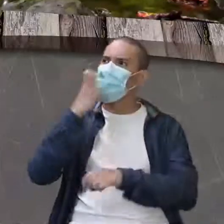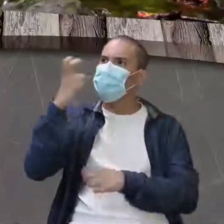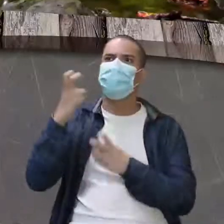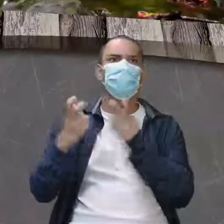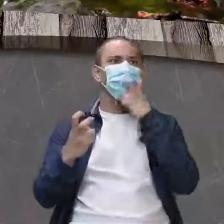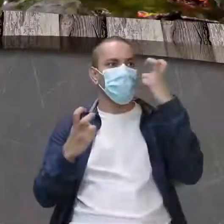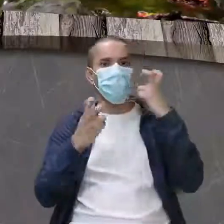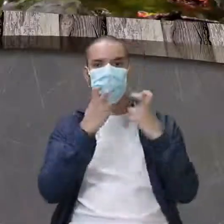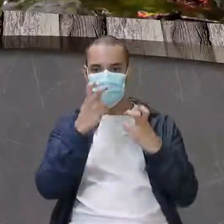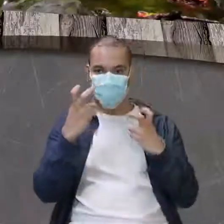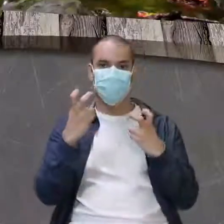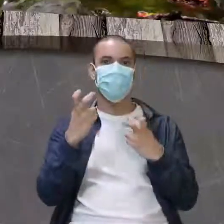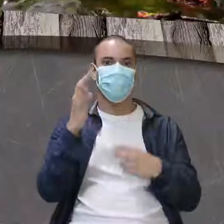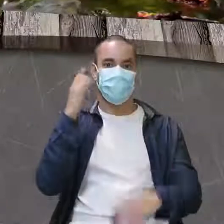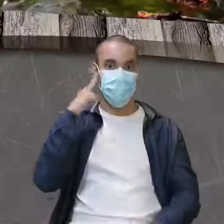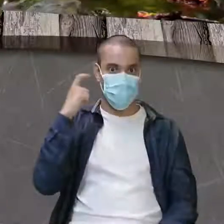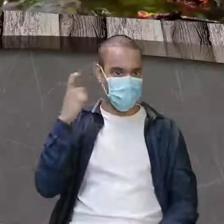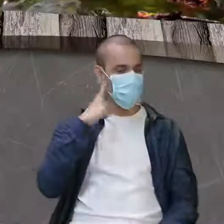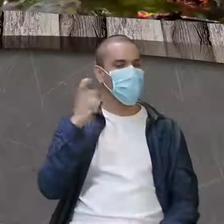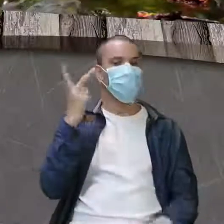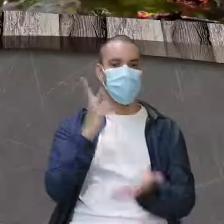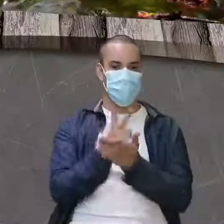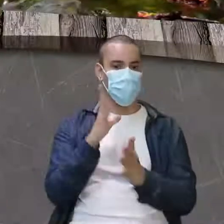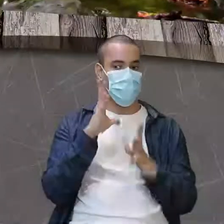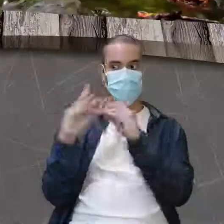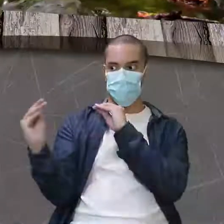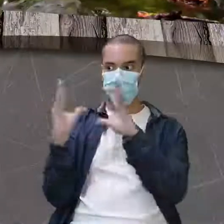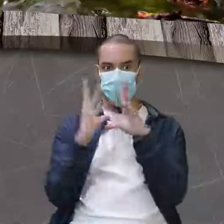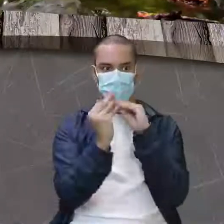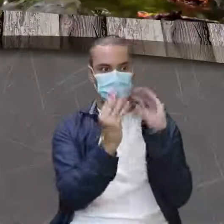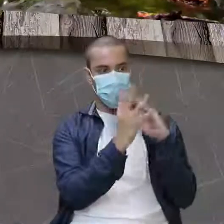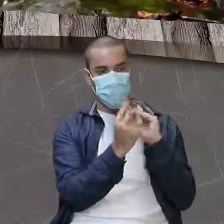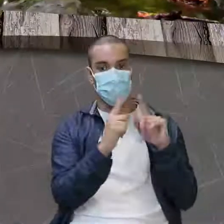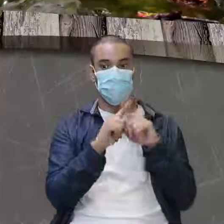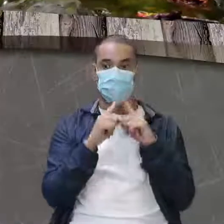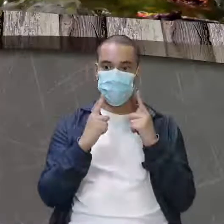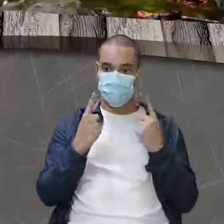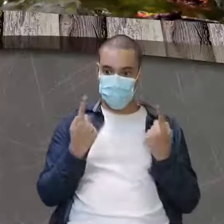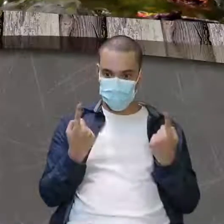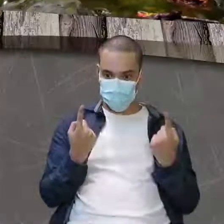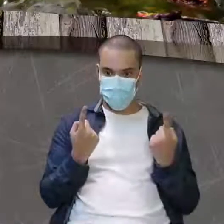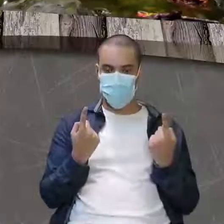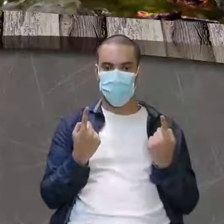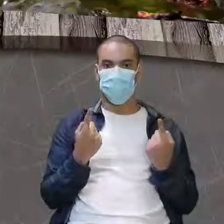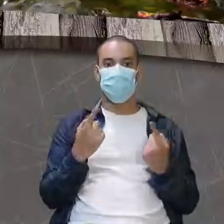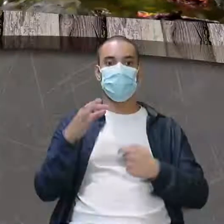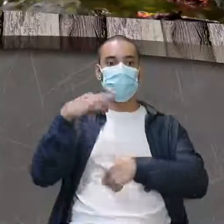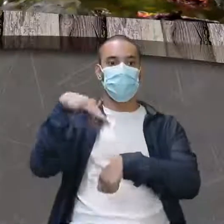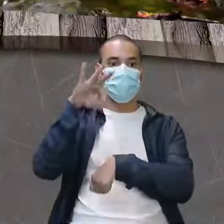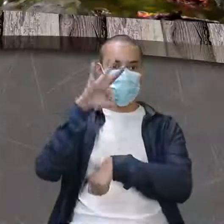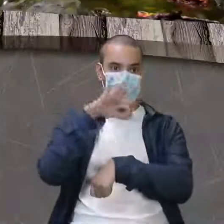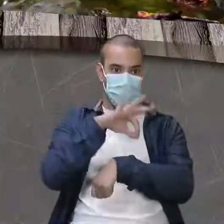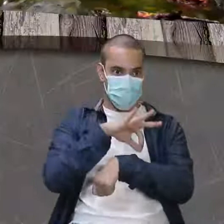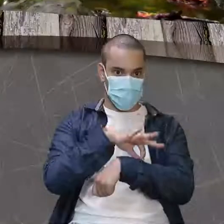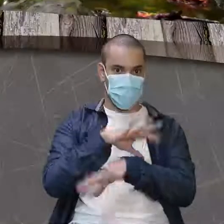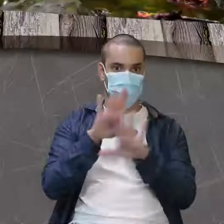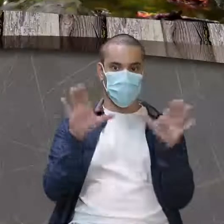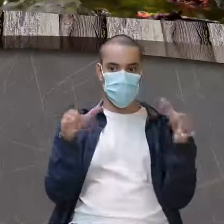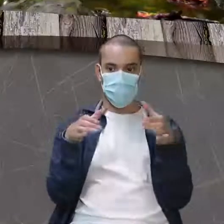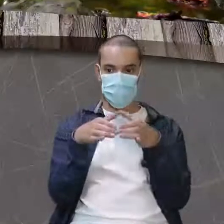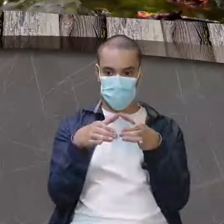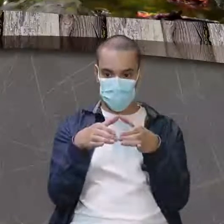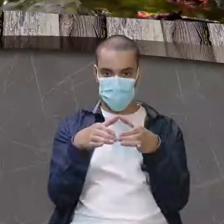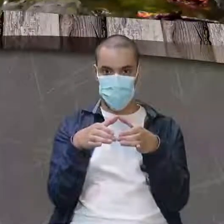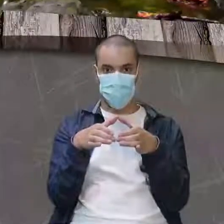e eles têm que ir fugindo, tá bom? Mas, então, no caso dos insetos, das classes, né, os artrópodes